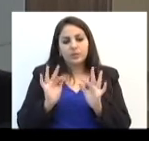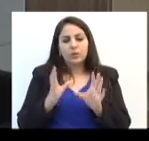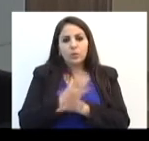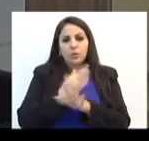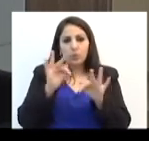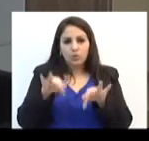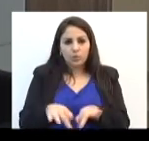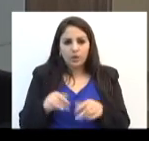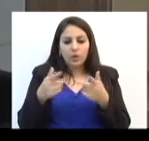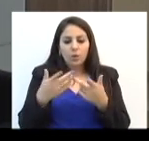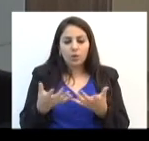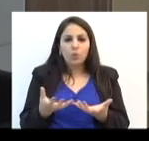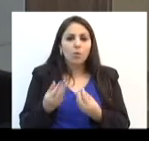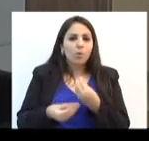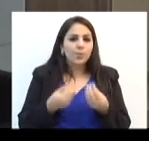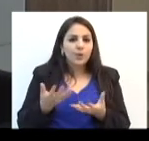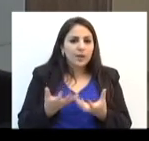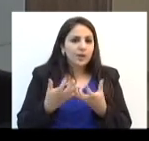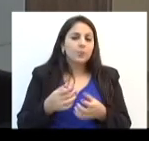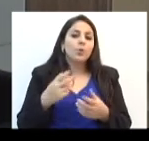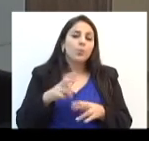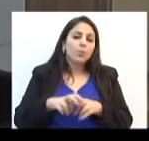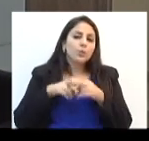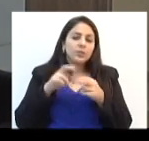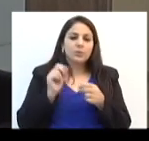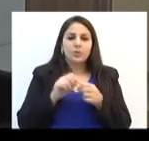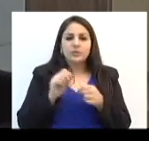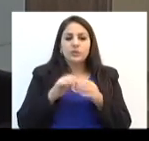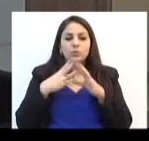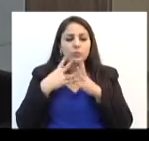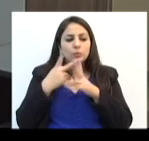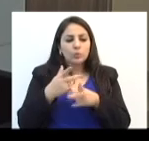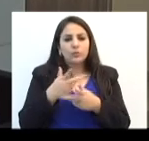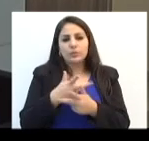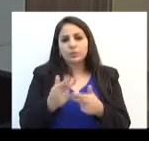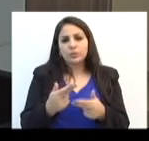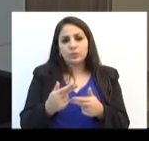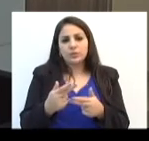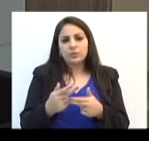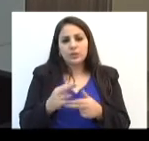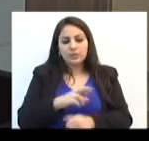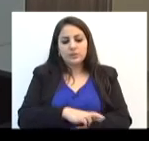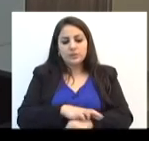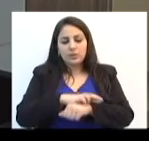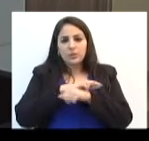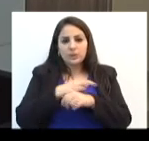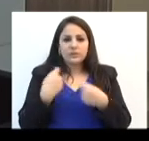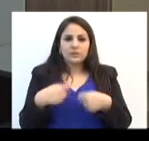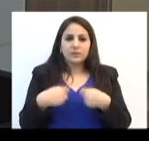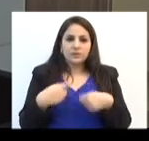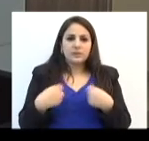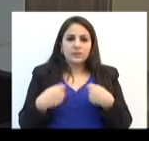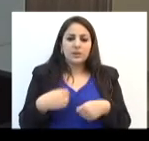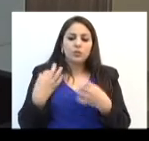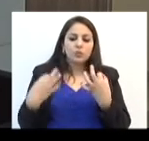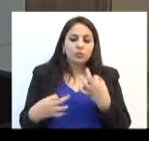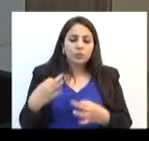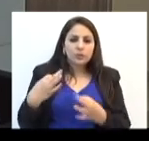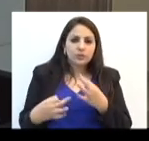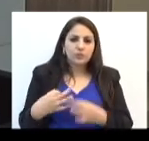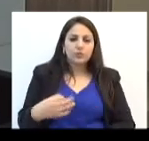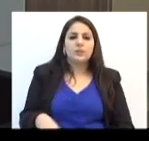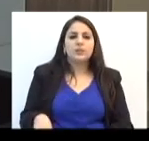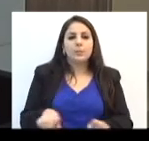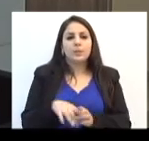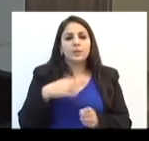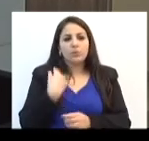como pretendemos, ou seja, para isso tudo nós estamos tomando todas as medidas com a segurança necessária, a segurança jurídica,